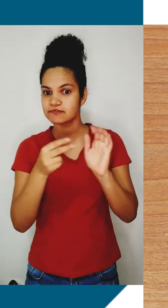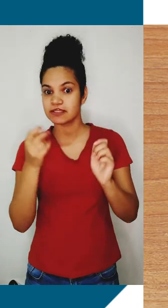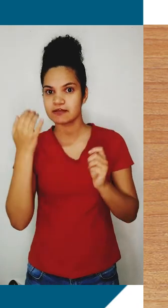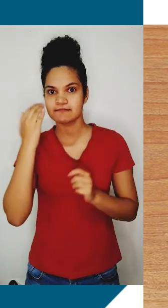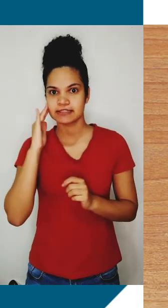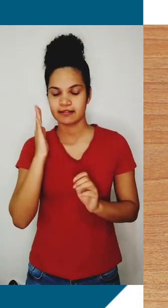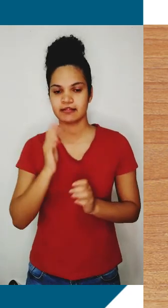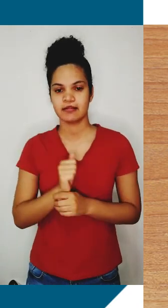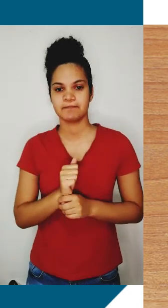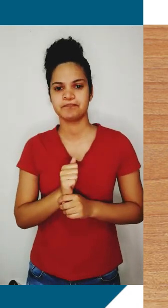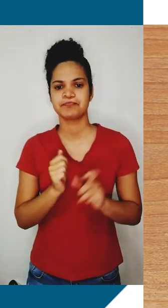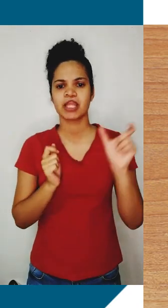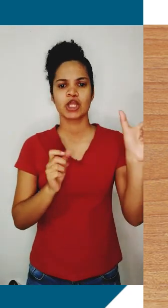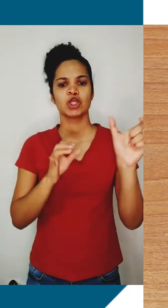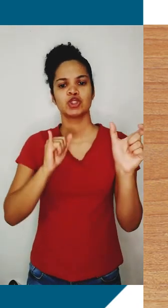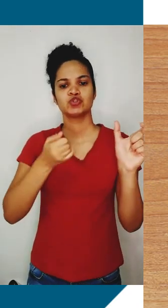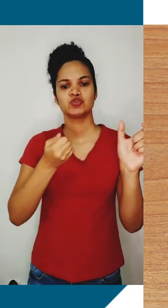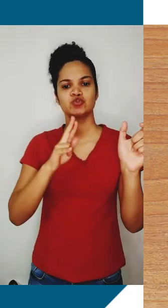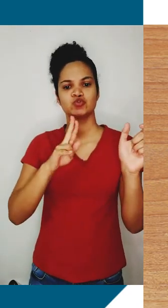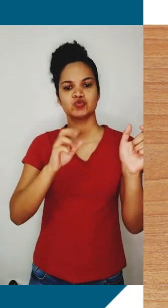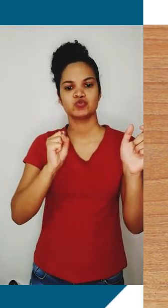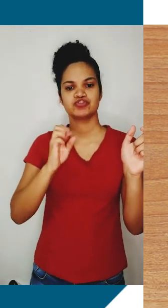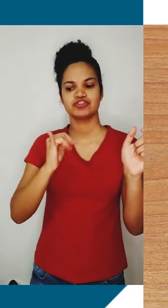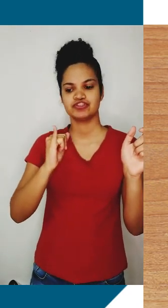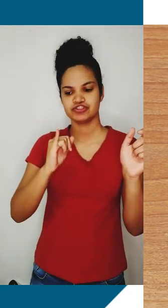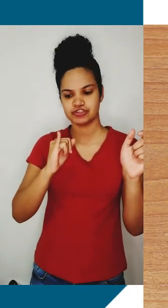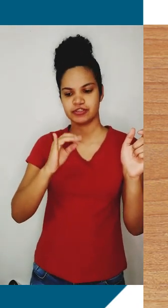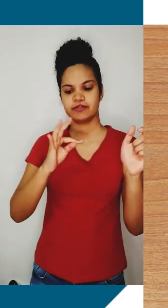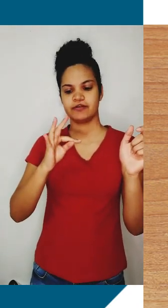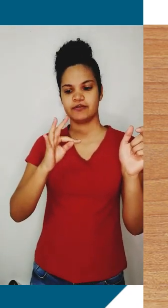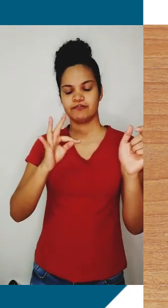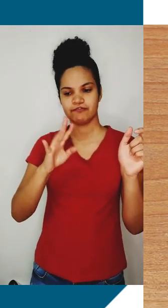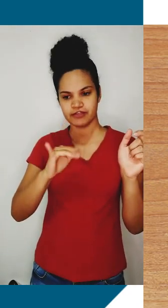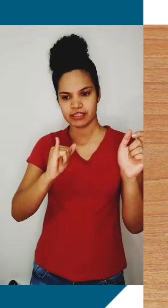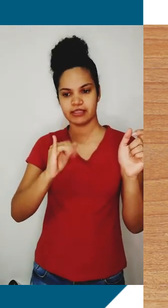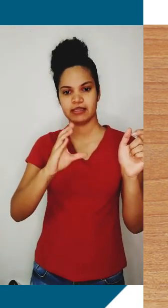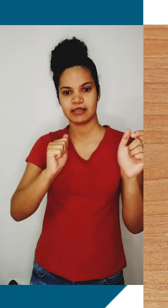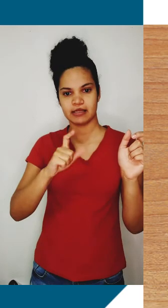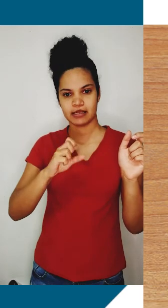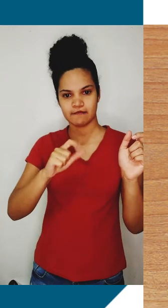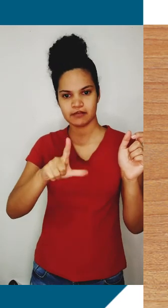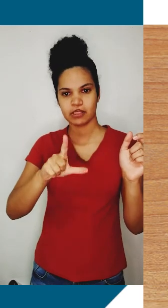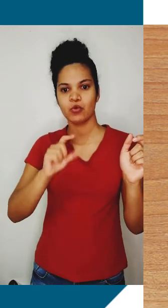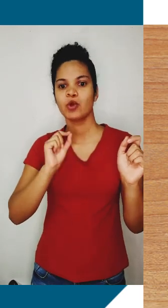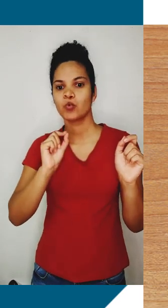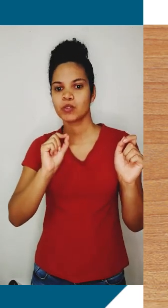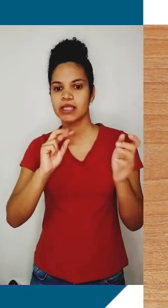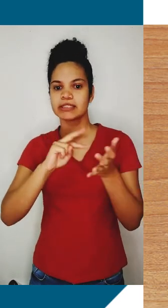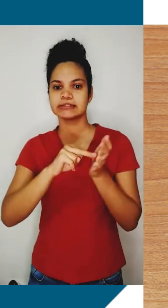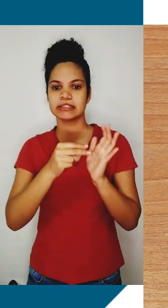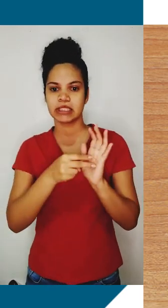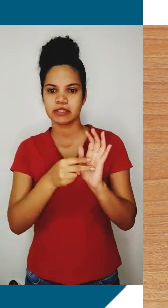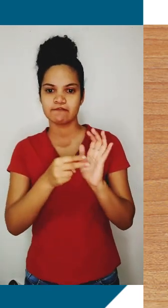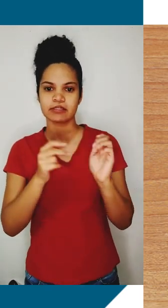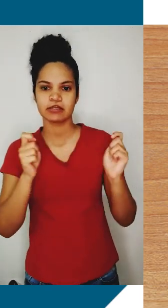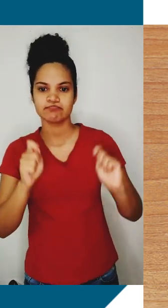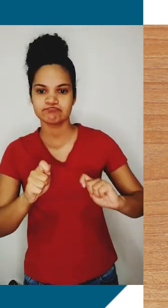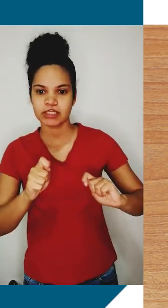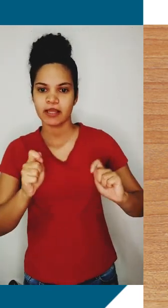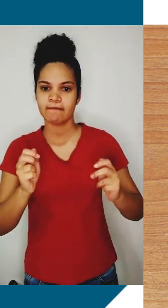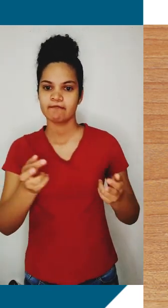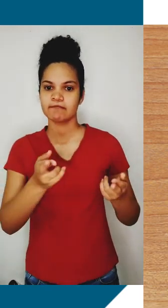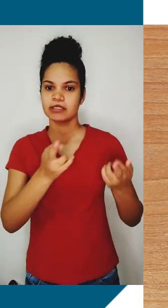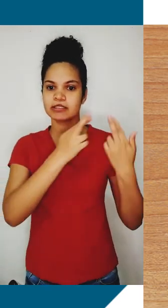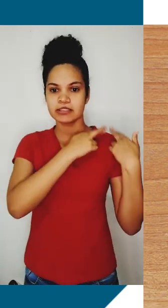que segundo o dicionário é aquilo que pode ser justificado, ou seja, isento de responsabilidade, legitimado. A gente tem também a